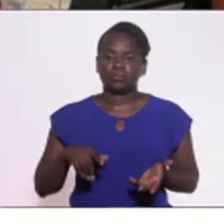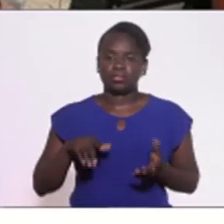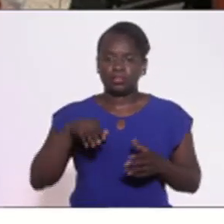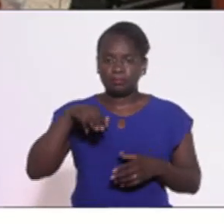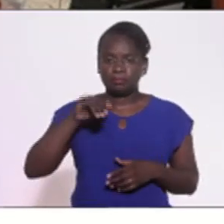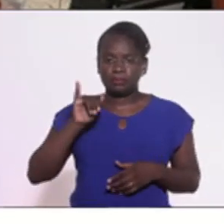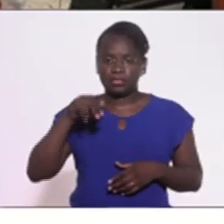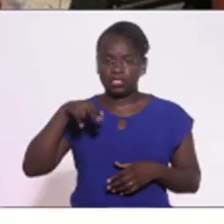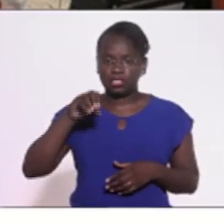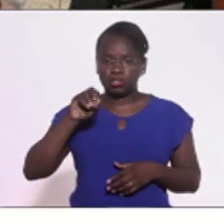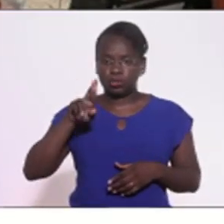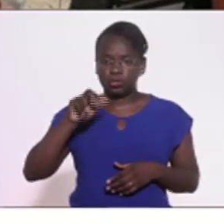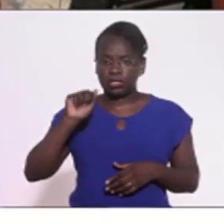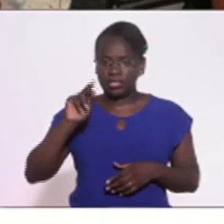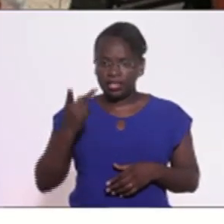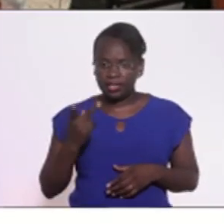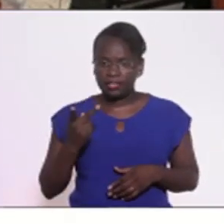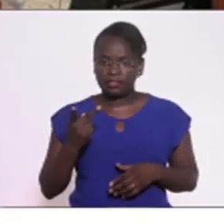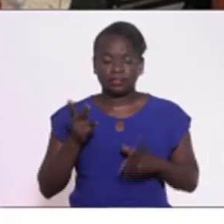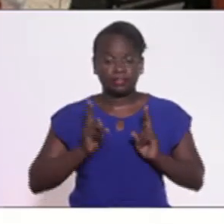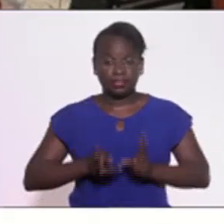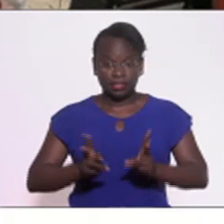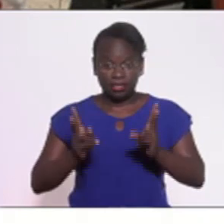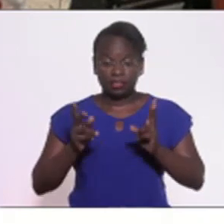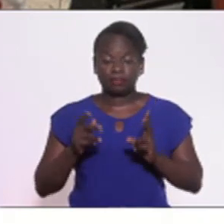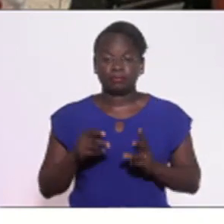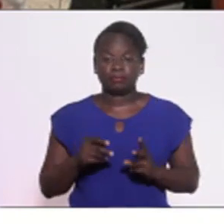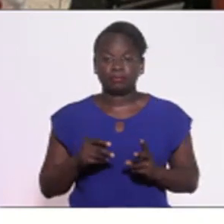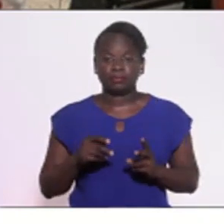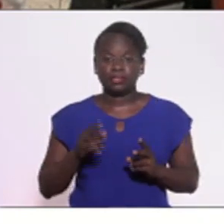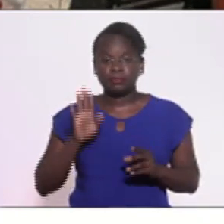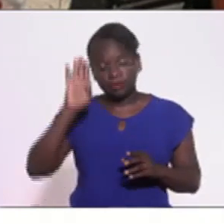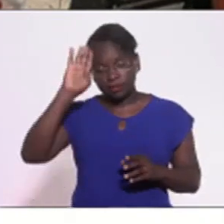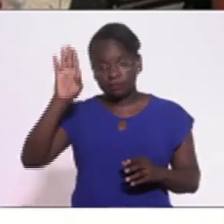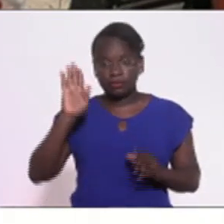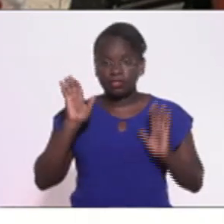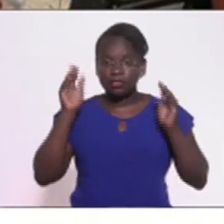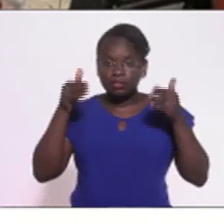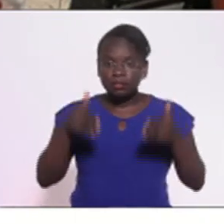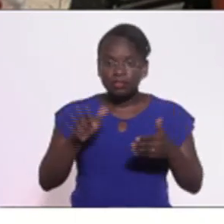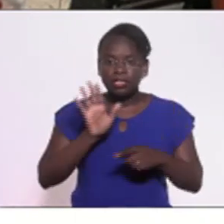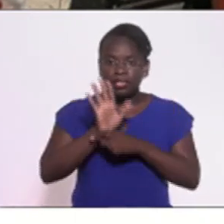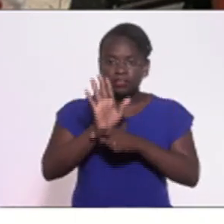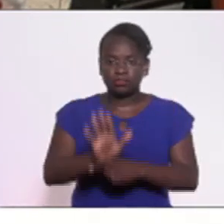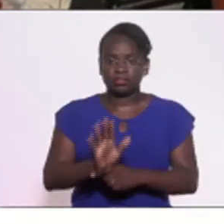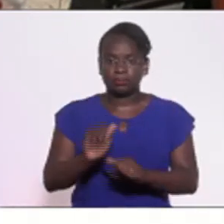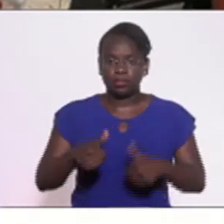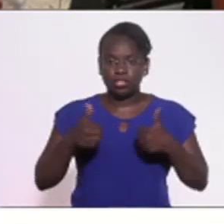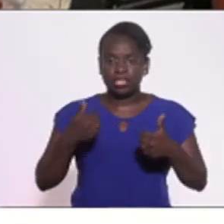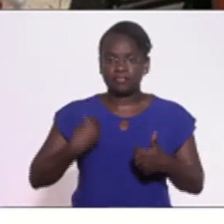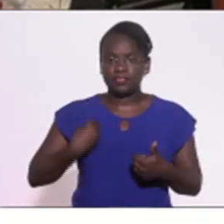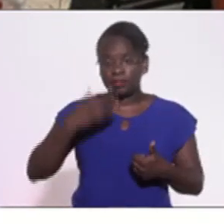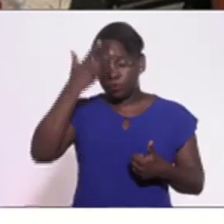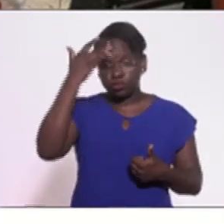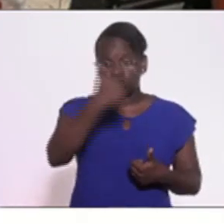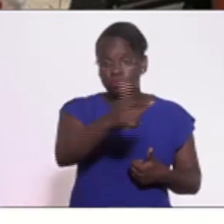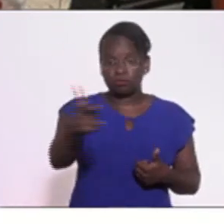Menorá, sempre foram voltados para melhorar a vida dos